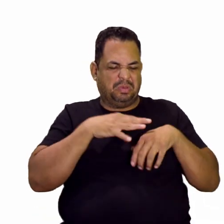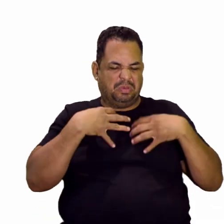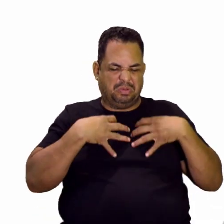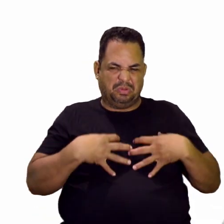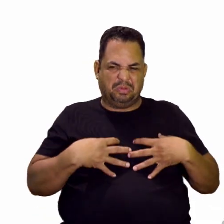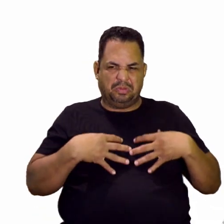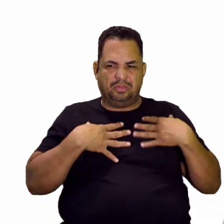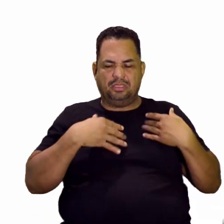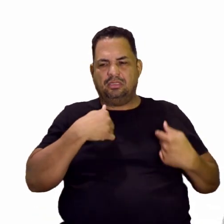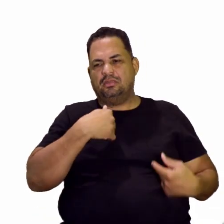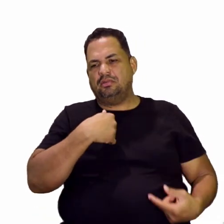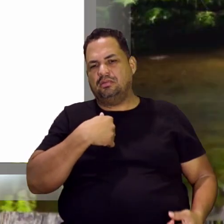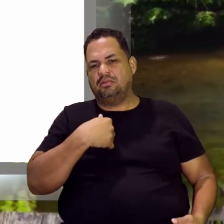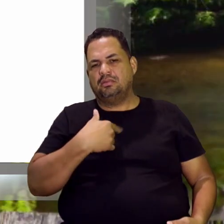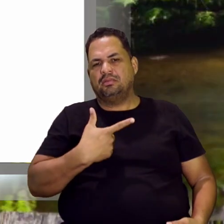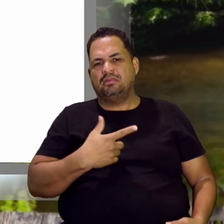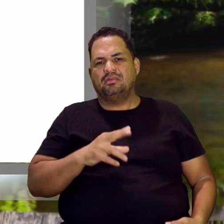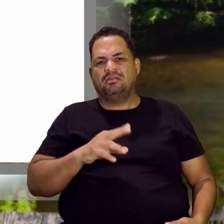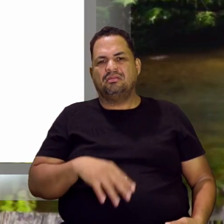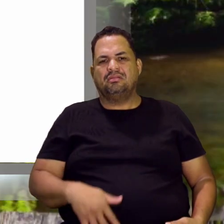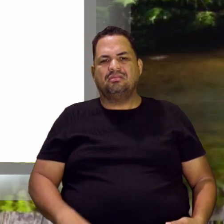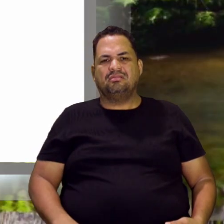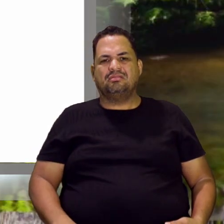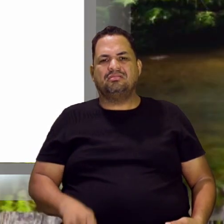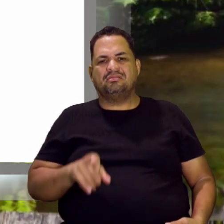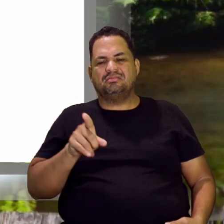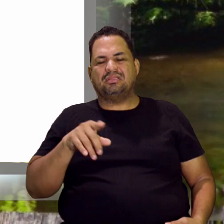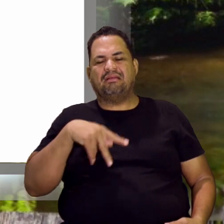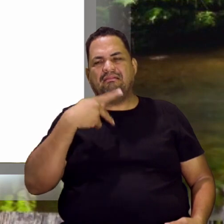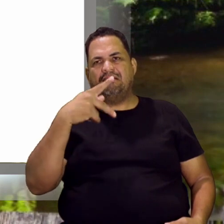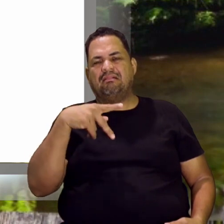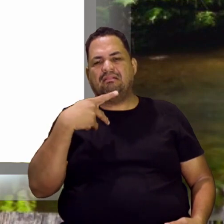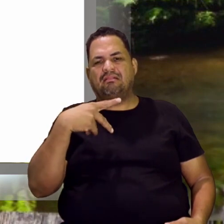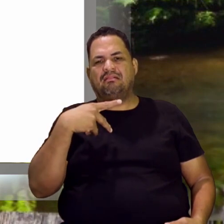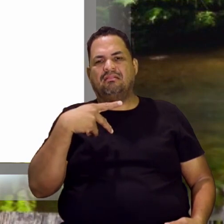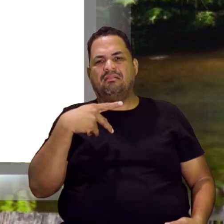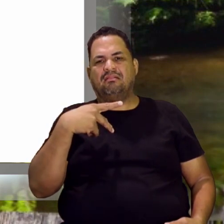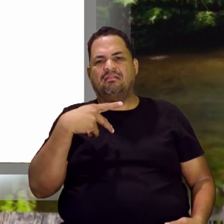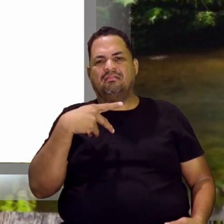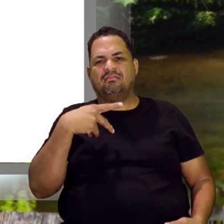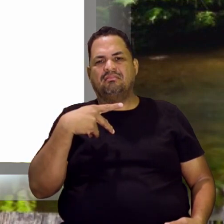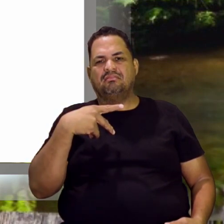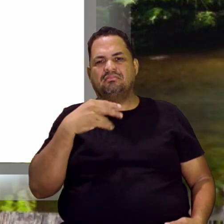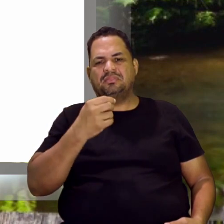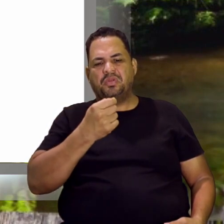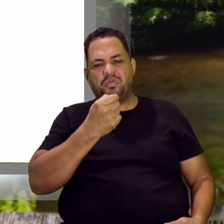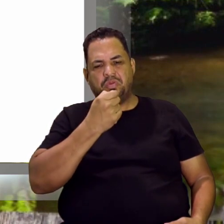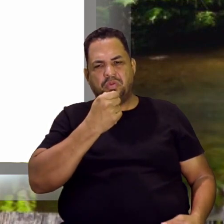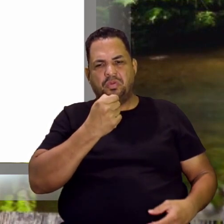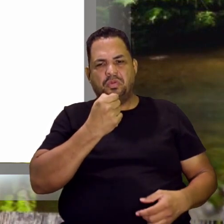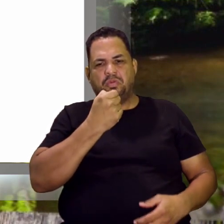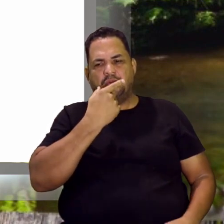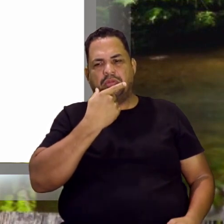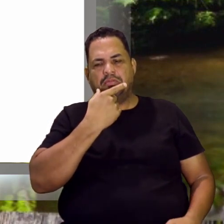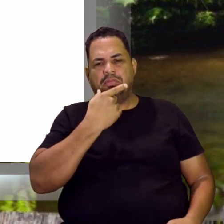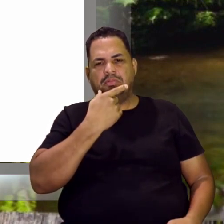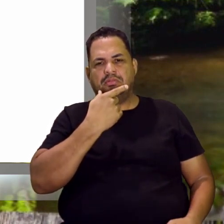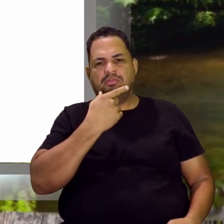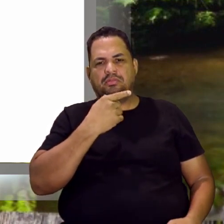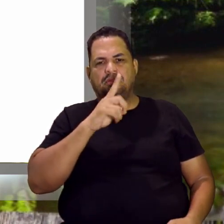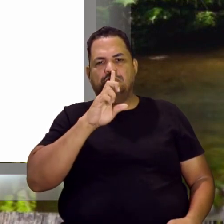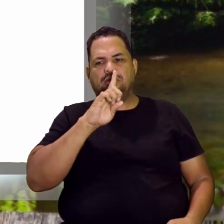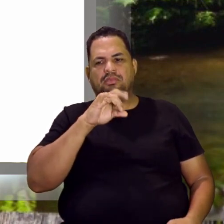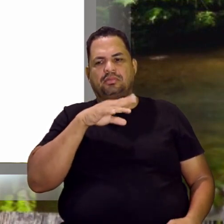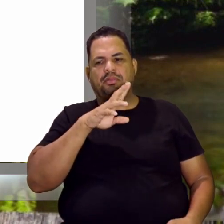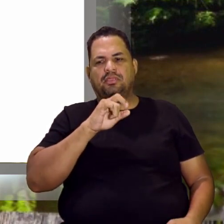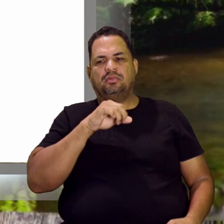comum. Assim, as pessoas usarem. O fulano está reclamando aí, dá uma pílulazinha lá para ele de dipirona,